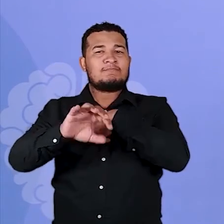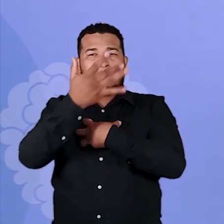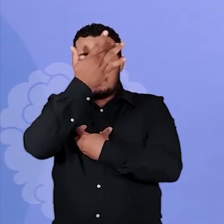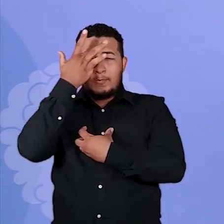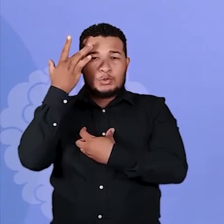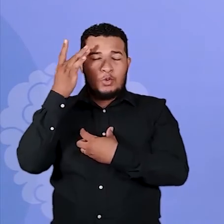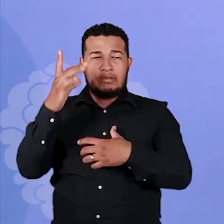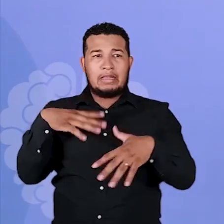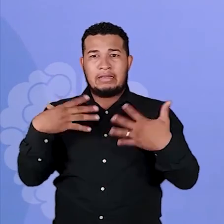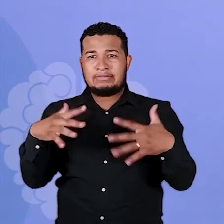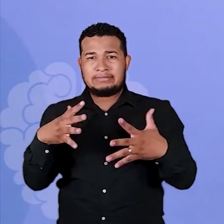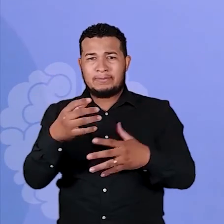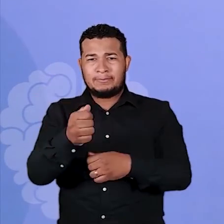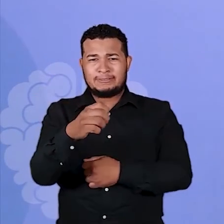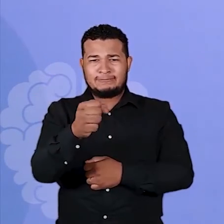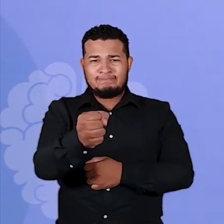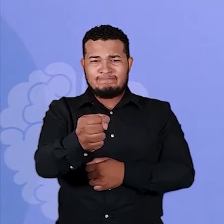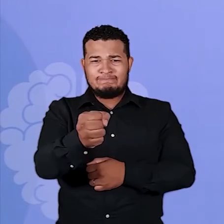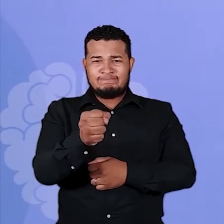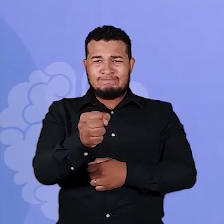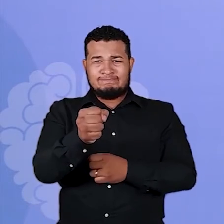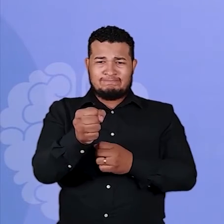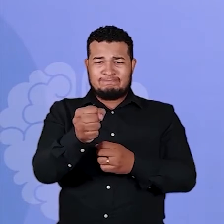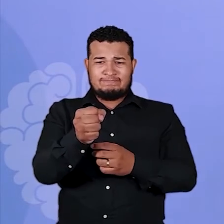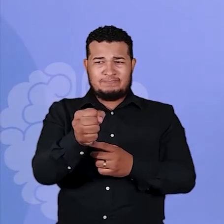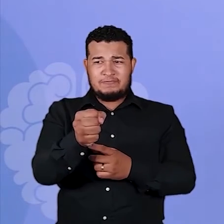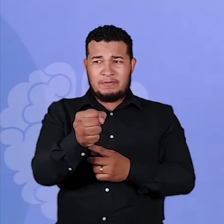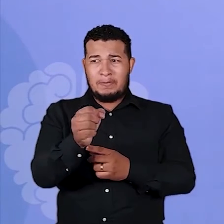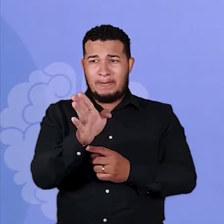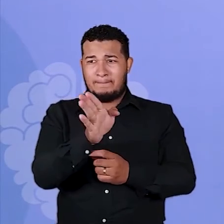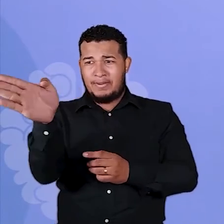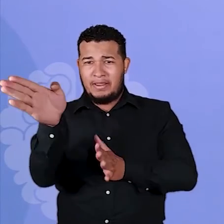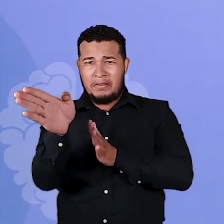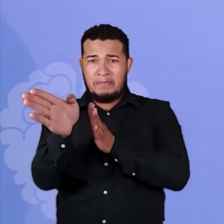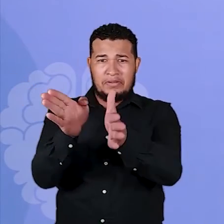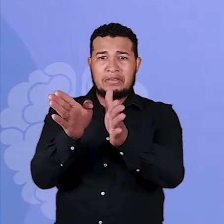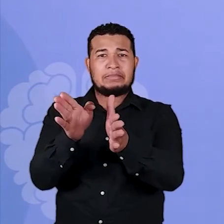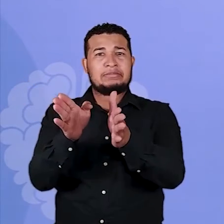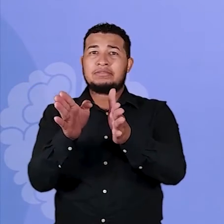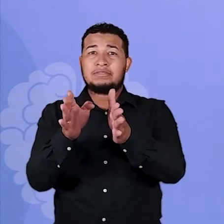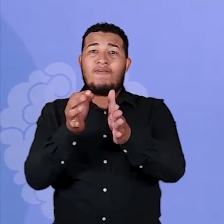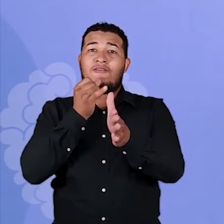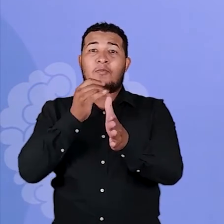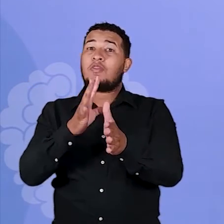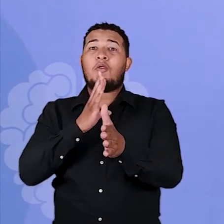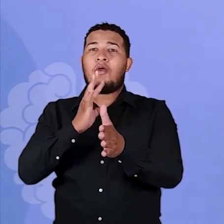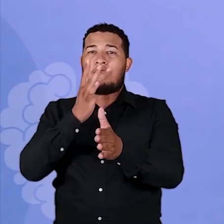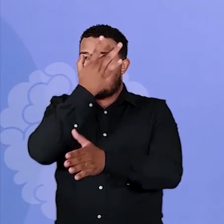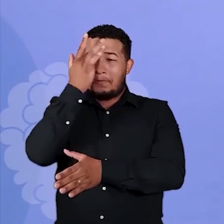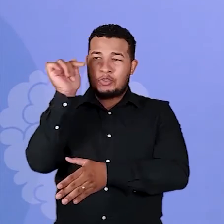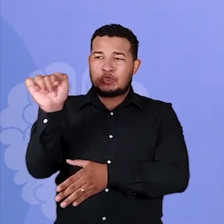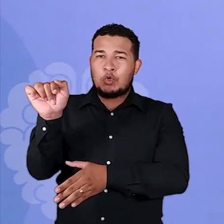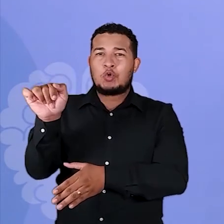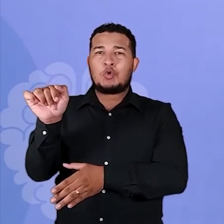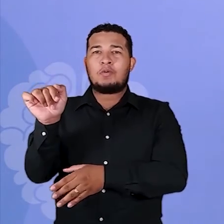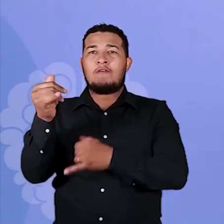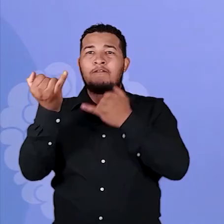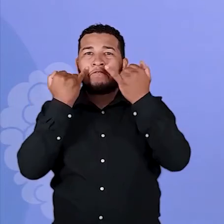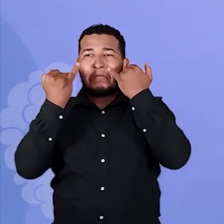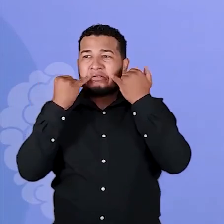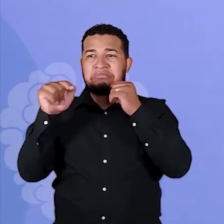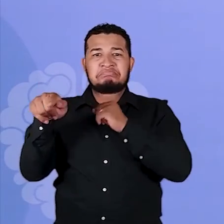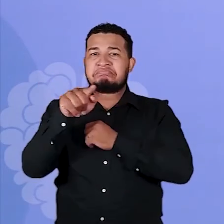dessa pessoa que está lá naquela posição de puxar a alavanca. Você não conhece as pessoas que estão presas no trilho, você não tem